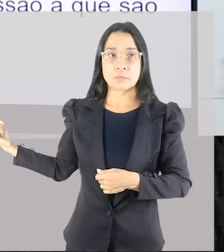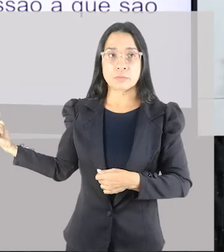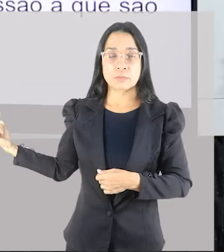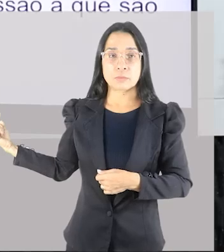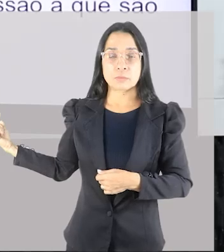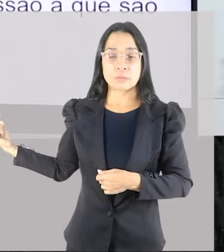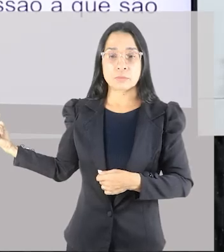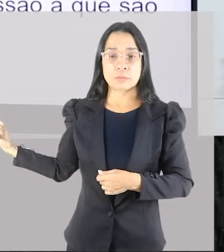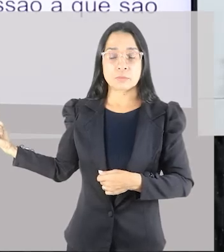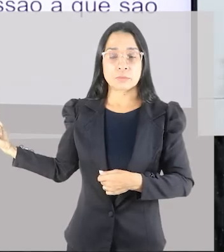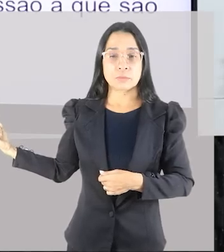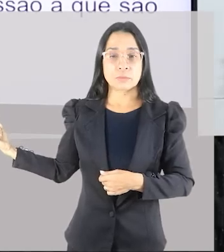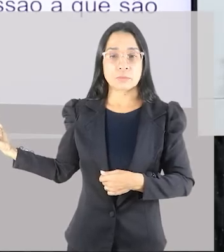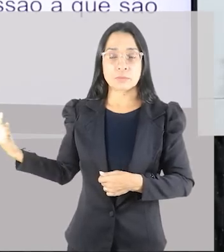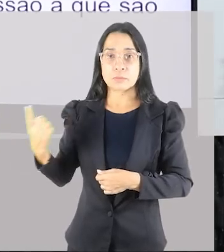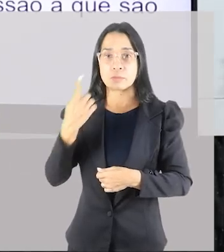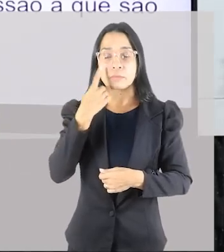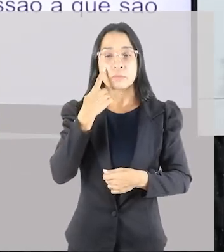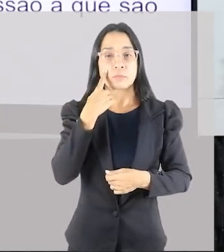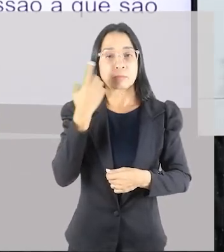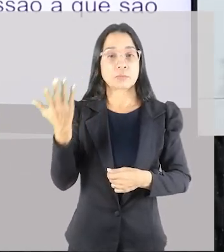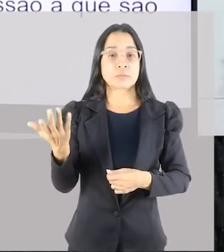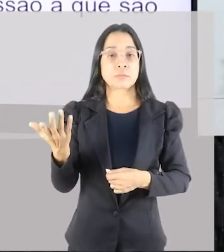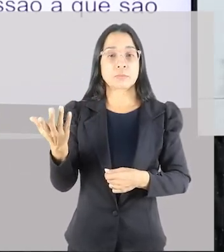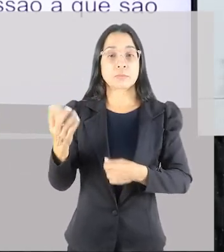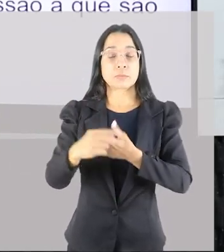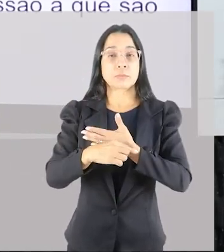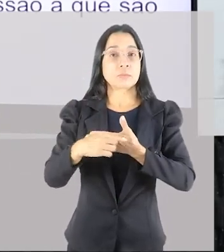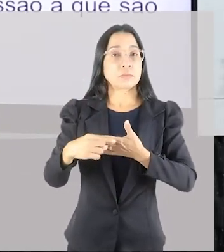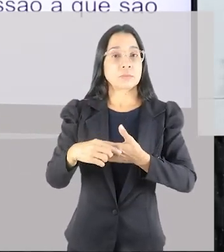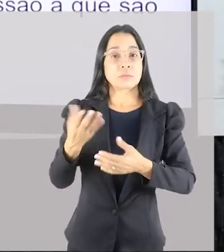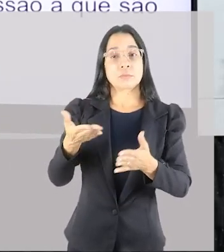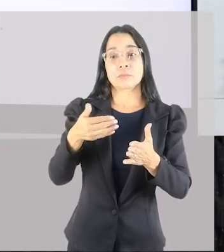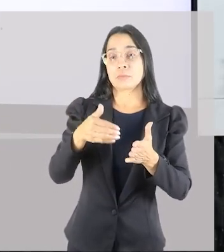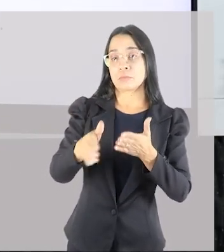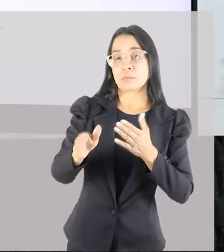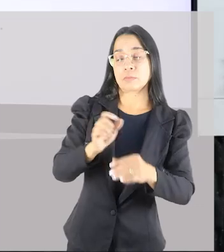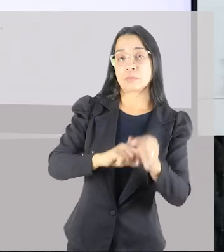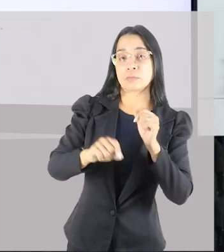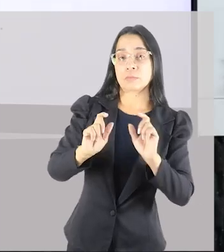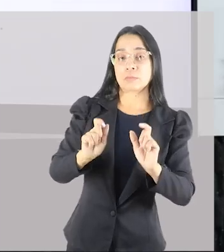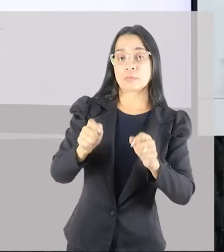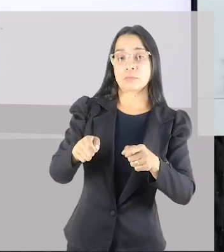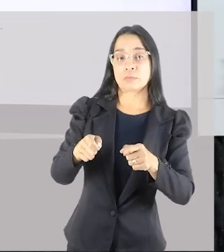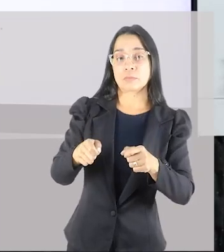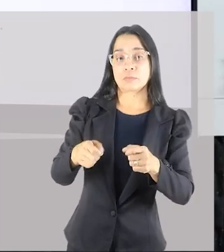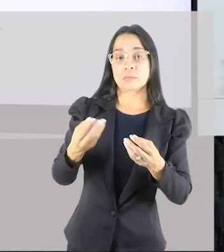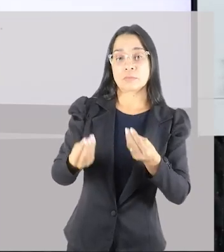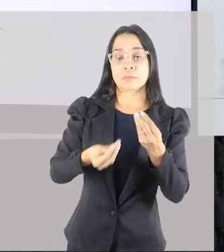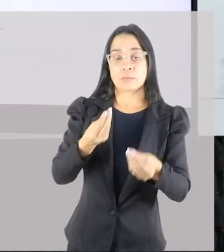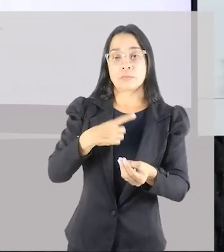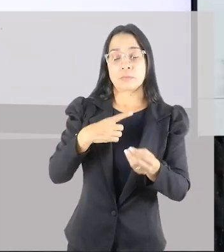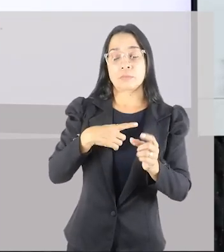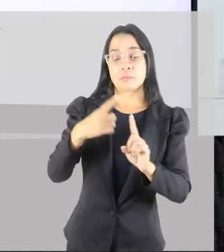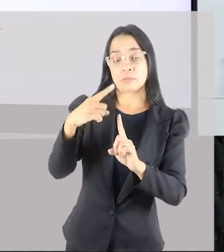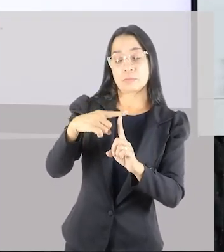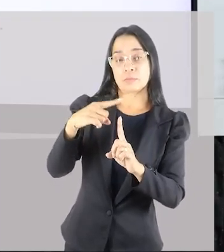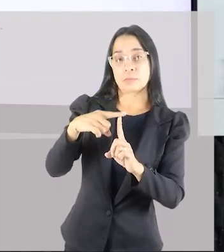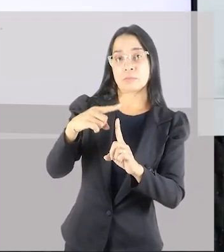saudável Olha aí ela não descarta essa possibilidade agora Como nós temos um modelo um